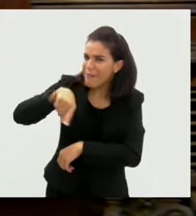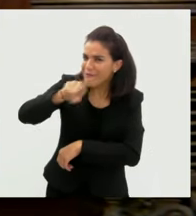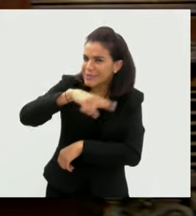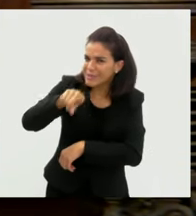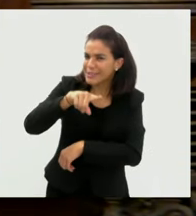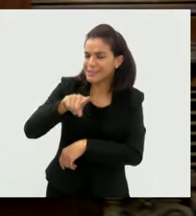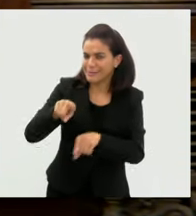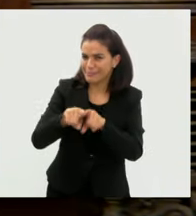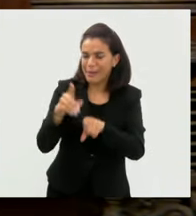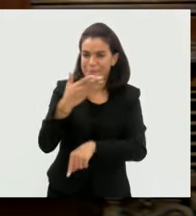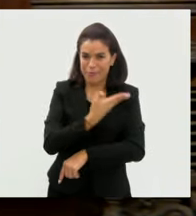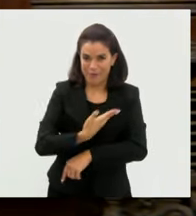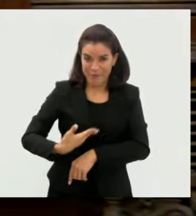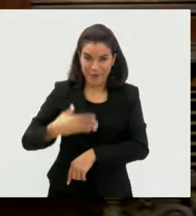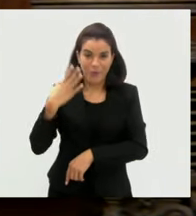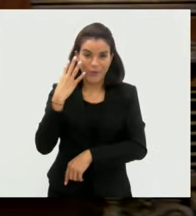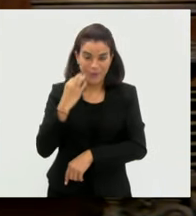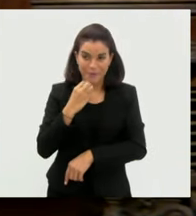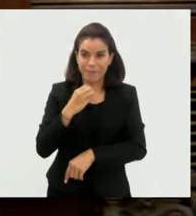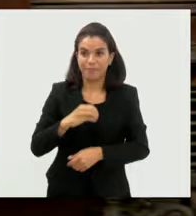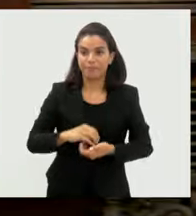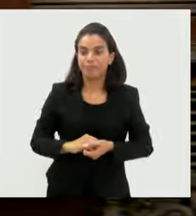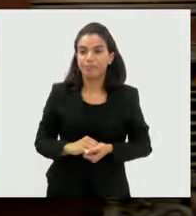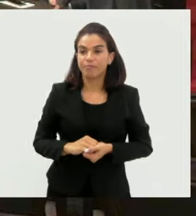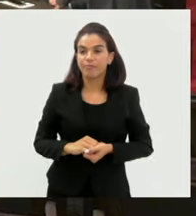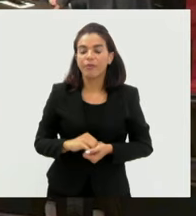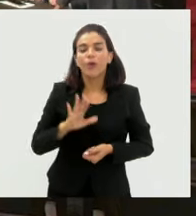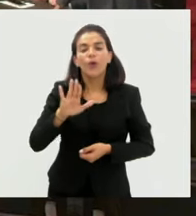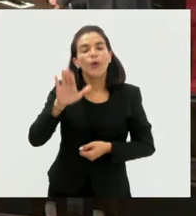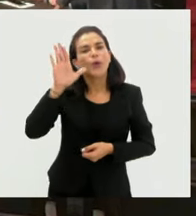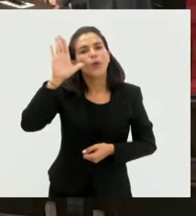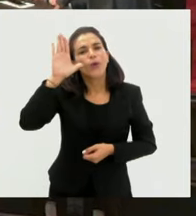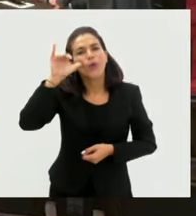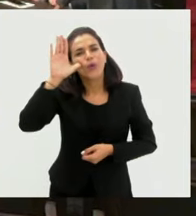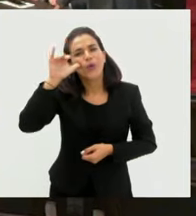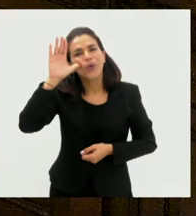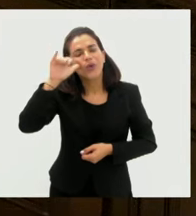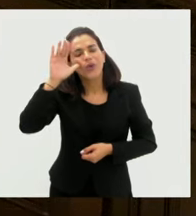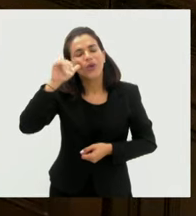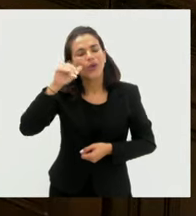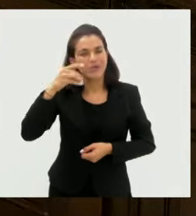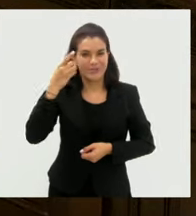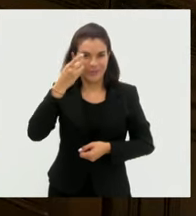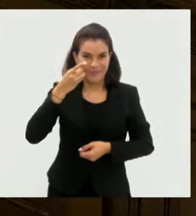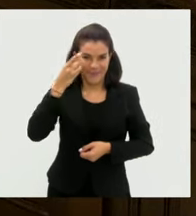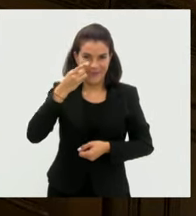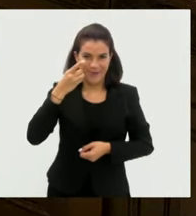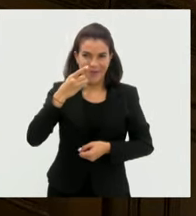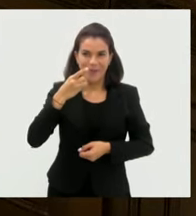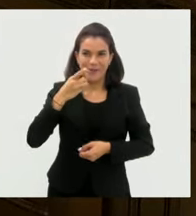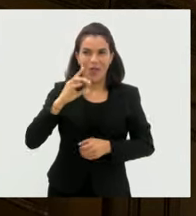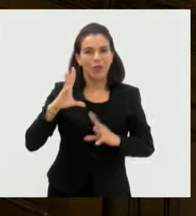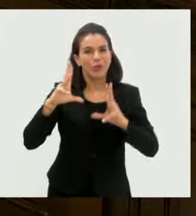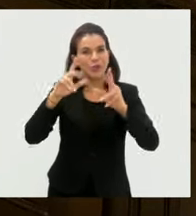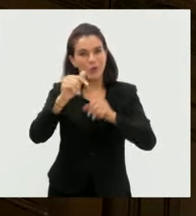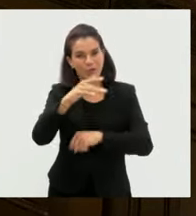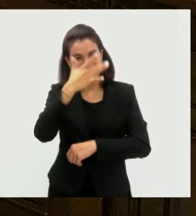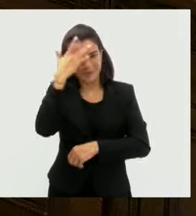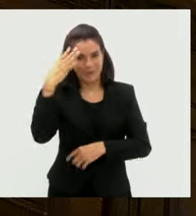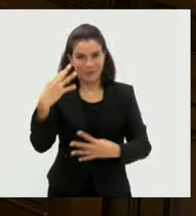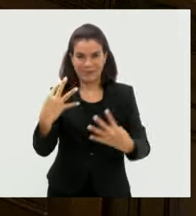governador. Pois não, deputado Alain? Não, e o que é curioso, deputado Poubel, boa tarde, deputada Tia Ju e a todos que nos assistem,